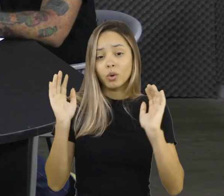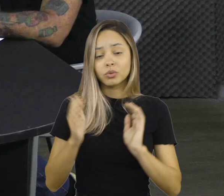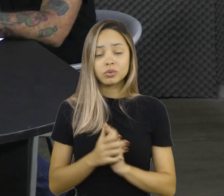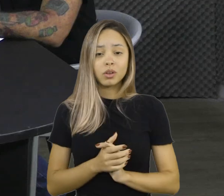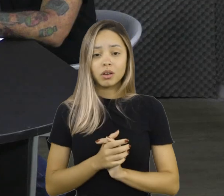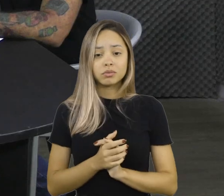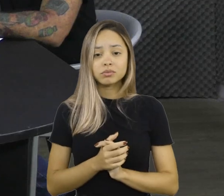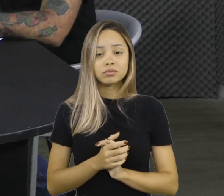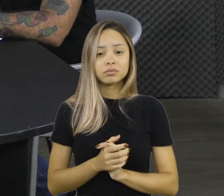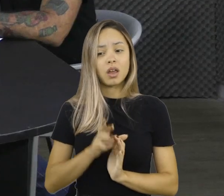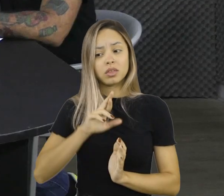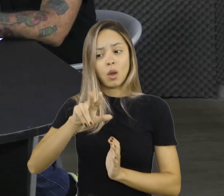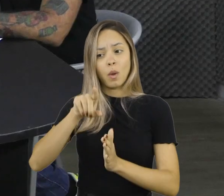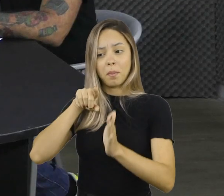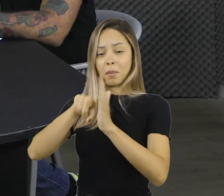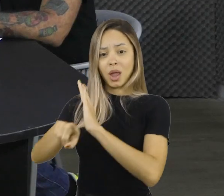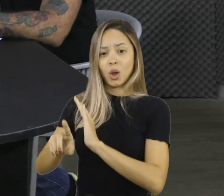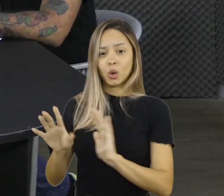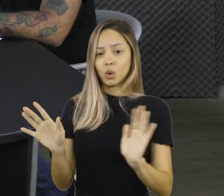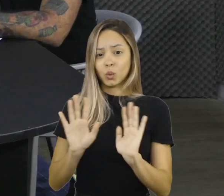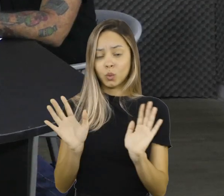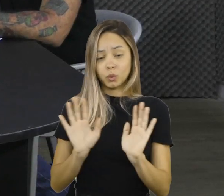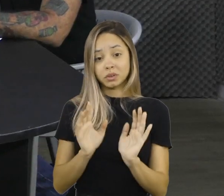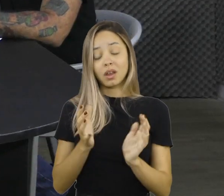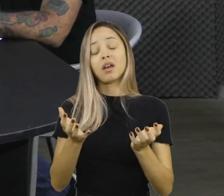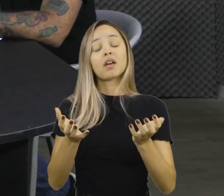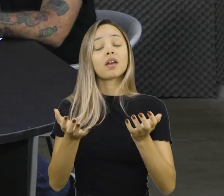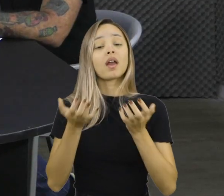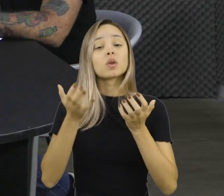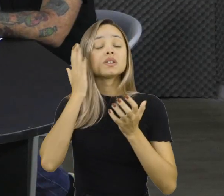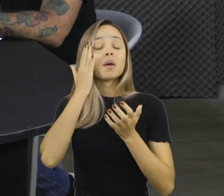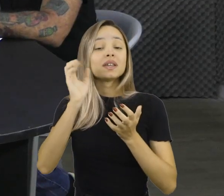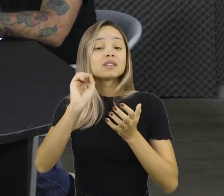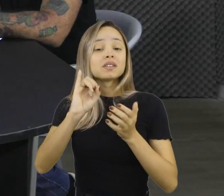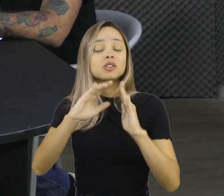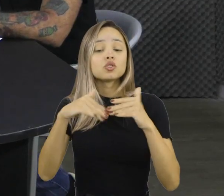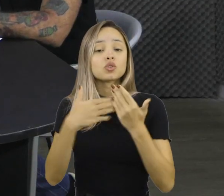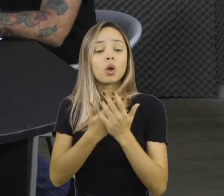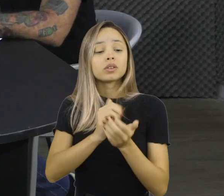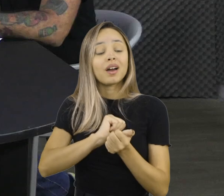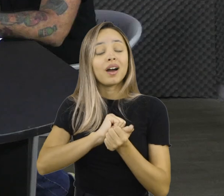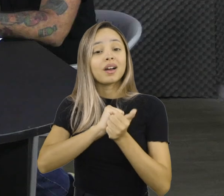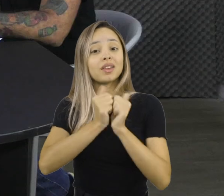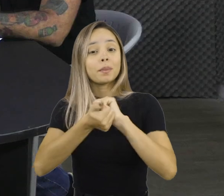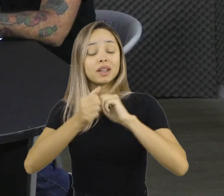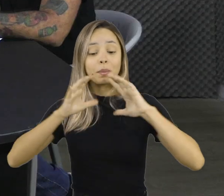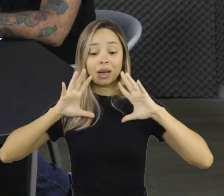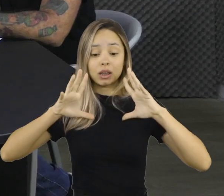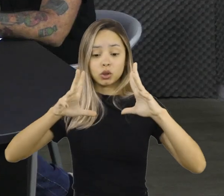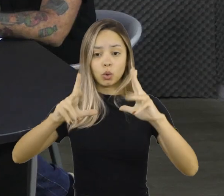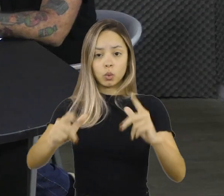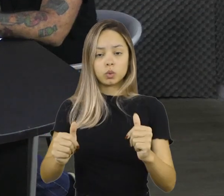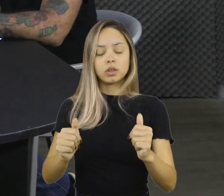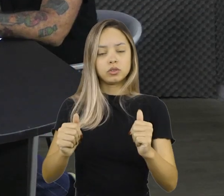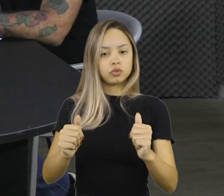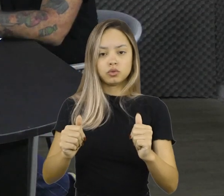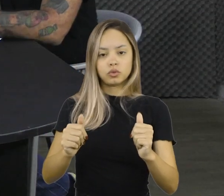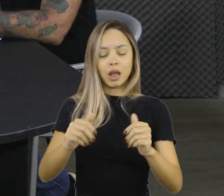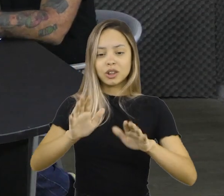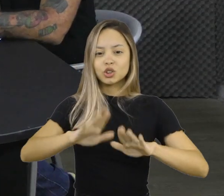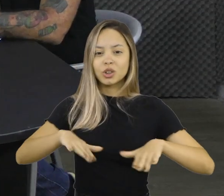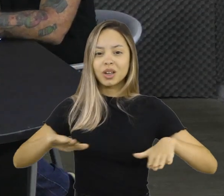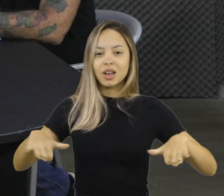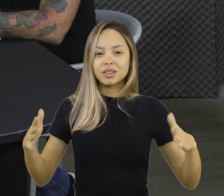é essa não é a pergunta o que importa é que a escola ela tem que est adaptada para todas as crianças e ela não tem que